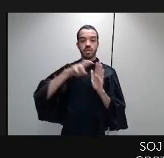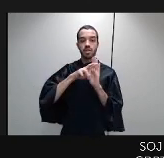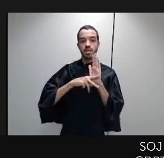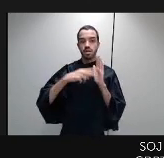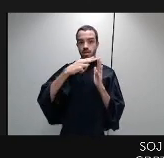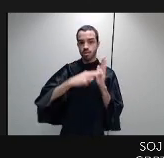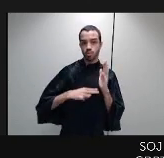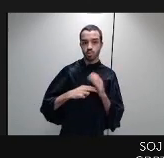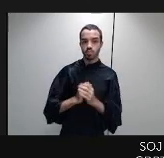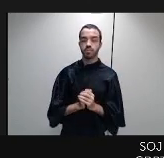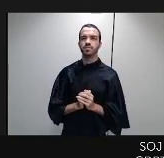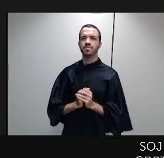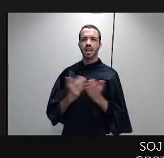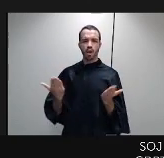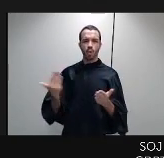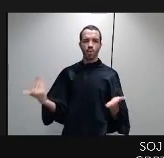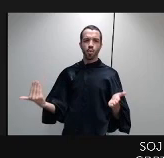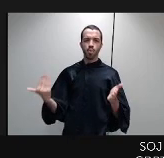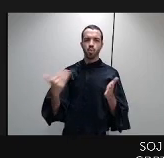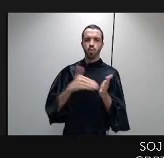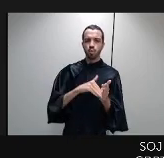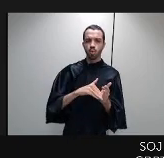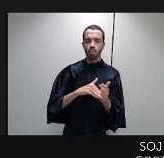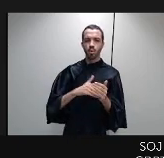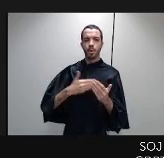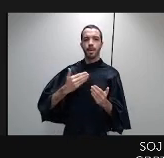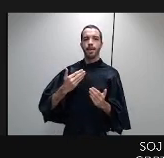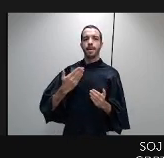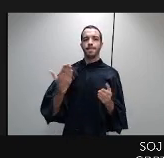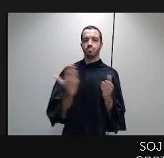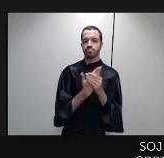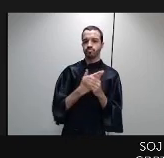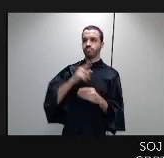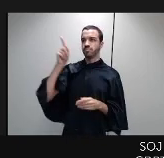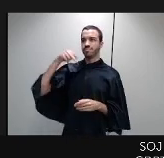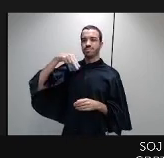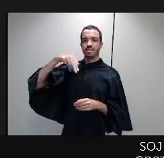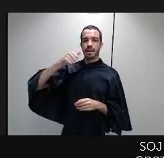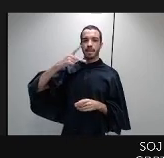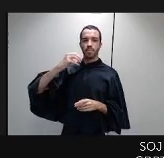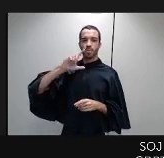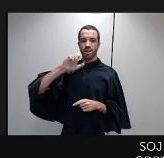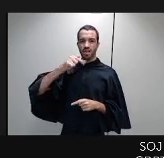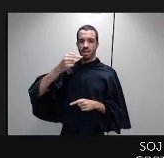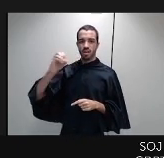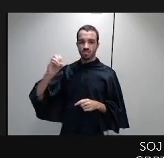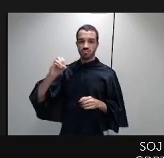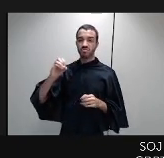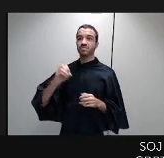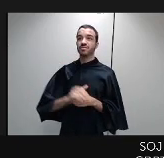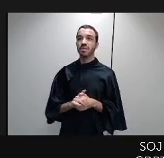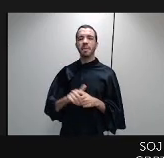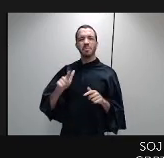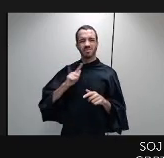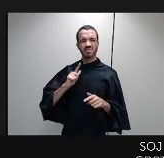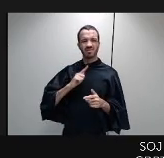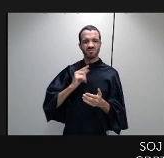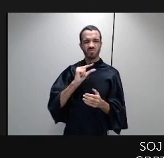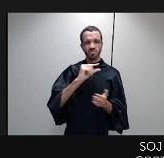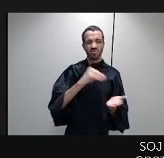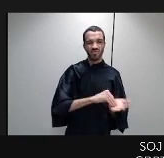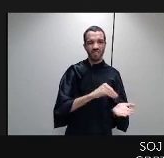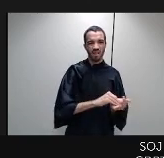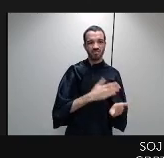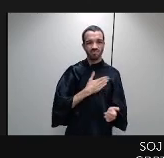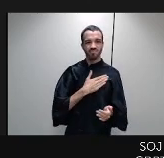ao último processo domingo está colhendo Mas ainda tem alguns poucos meses ou indagar as pessoas querem continuar ou eu tenho 11 da